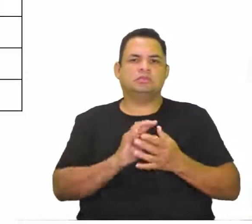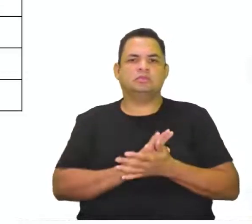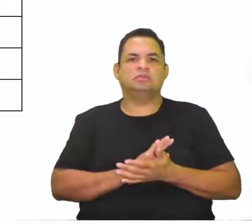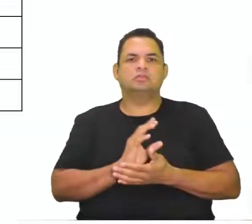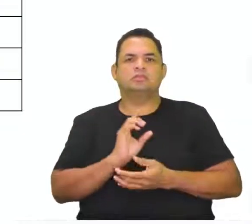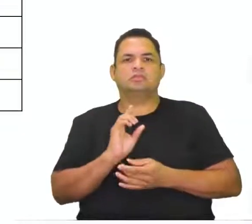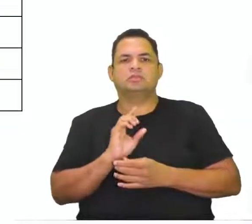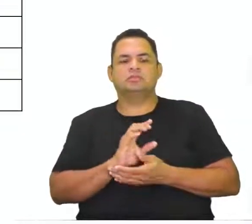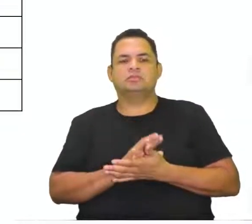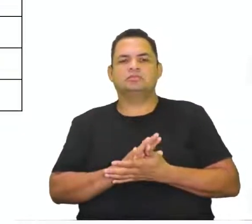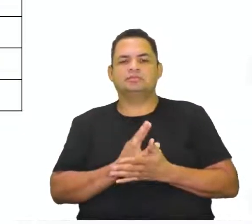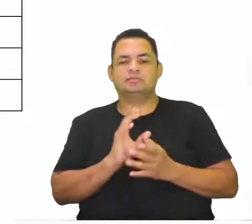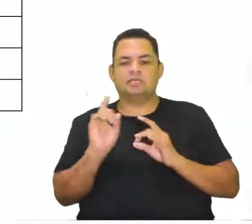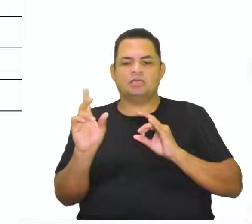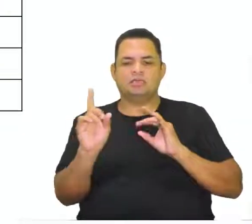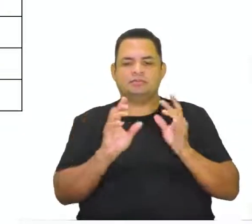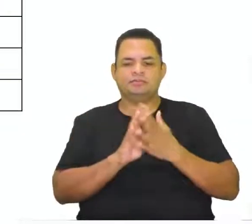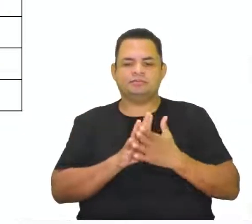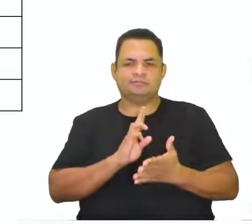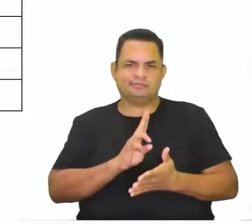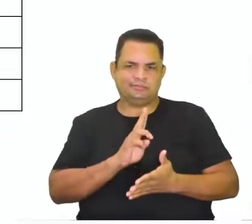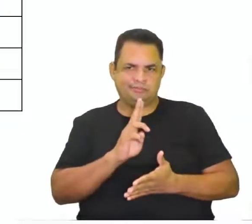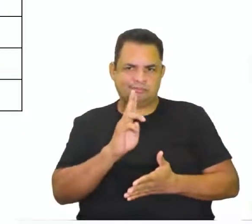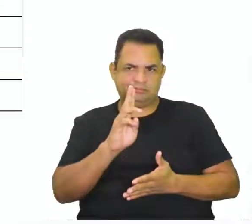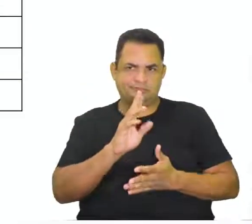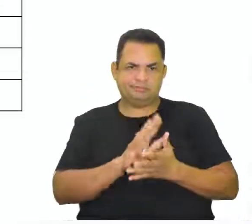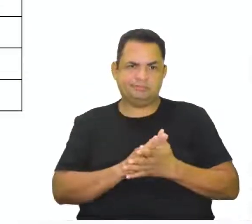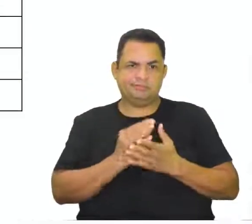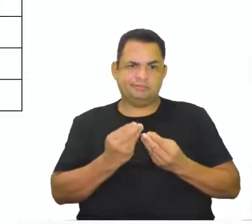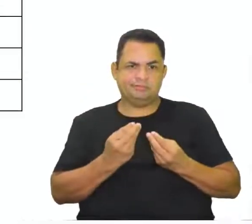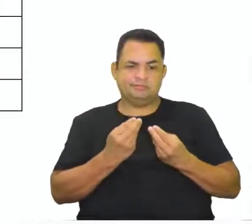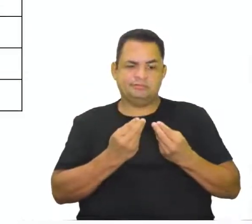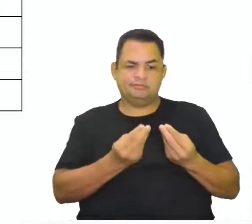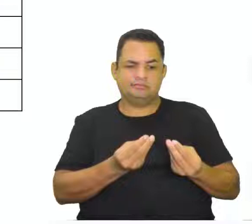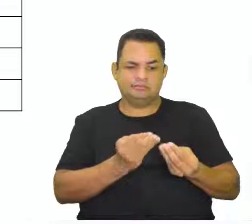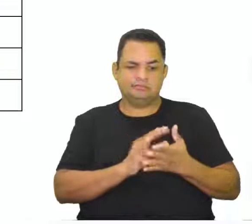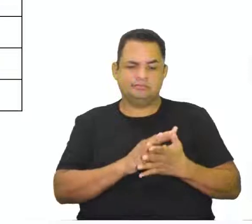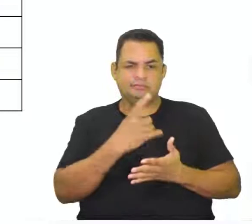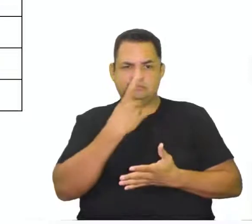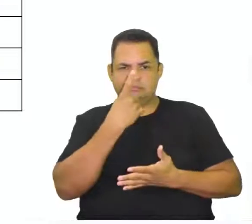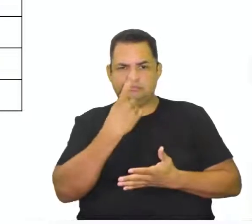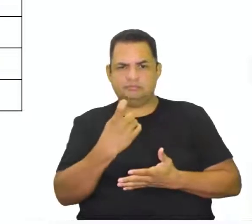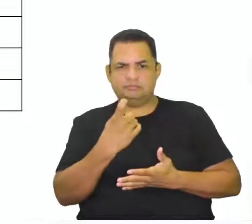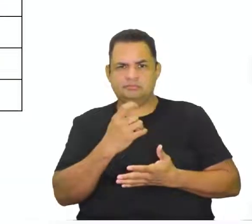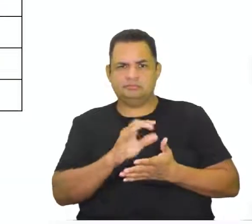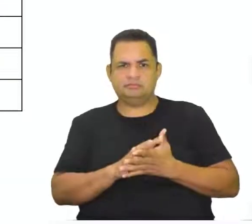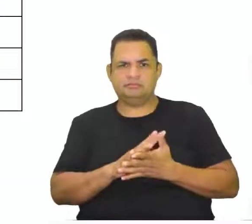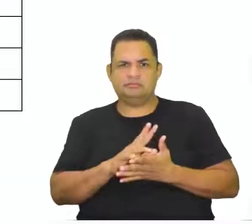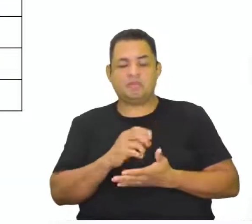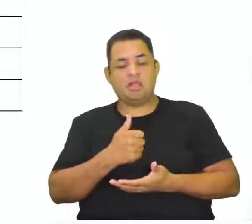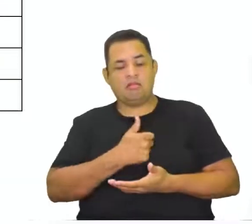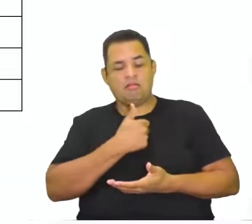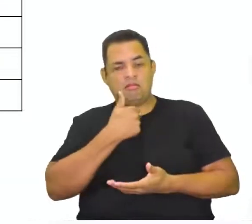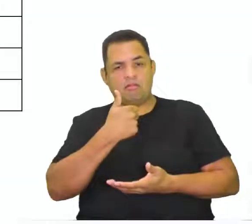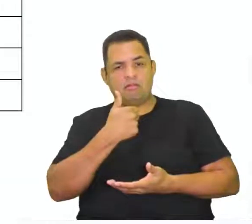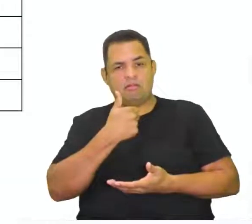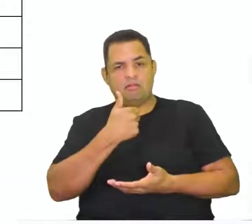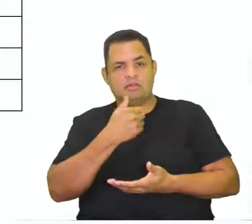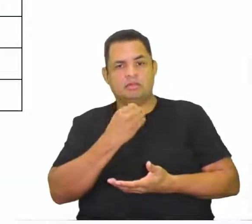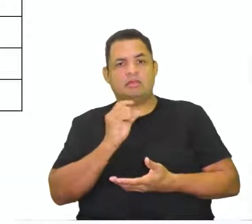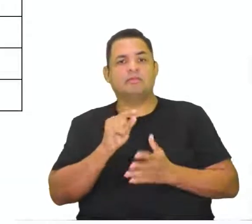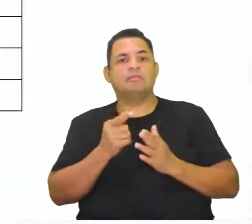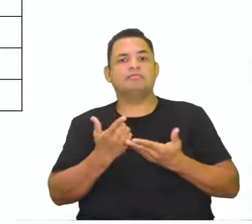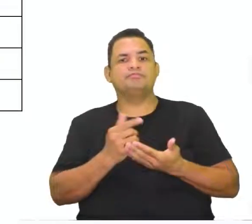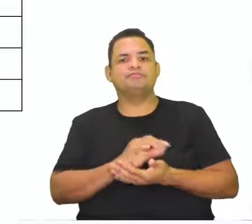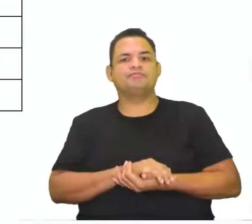correta entre cada um dos processos para a disposição do lixo e as vantagens apontadas aí